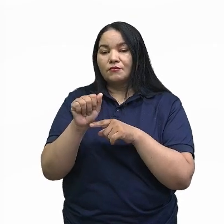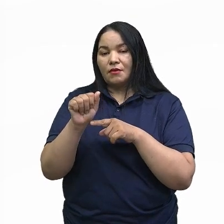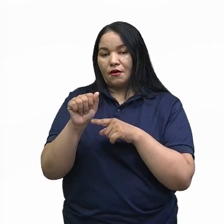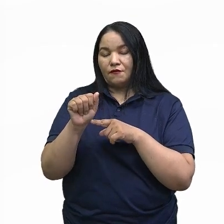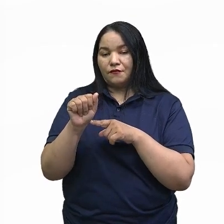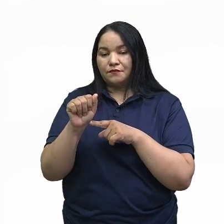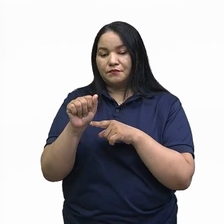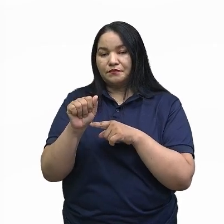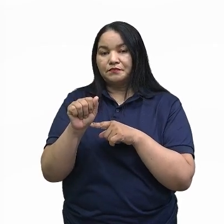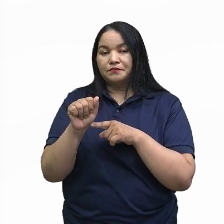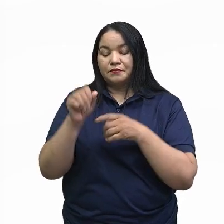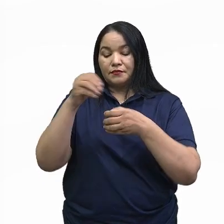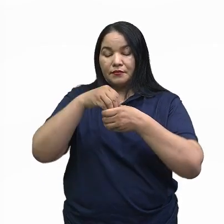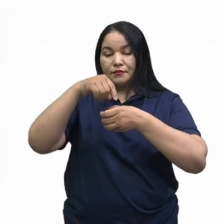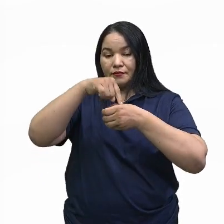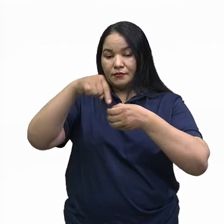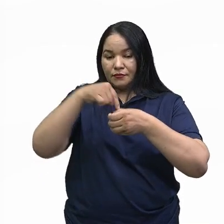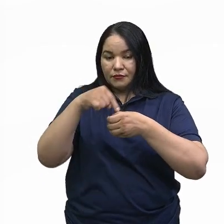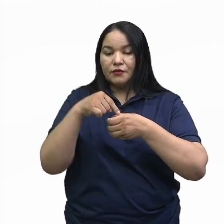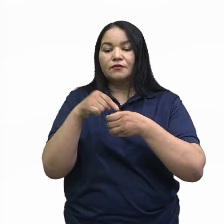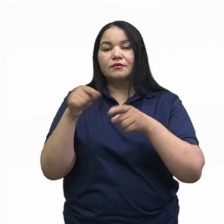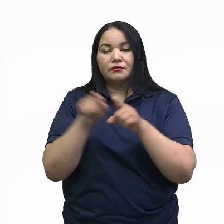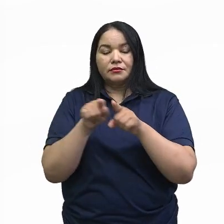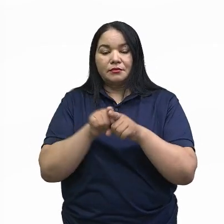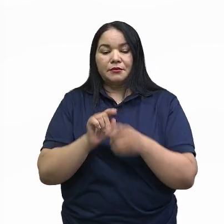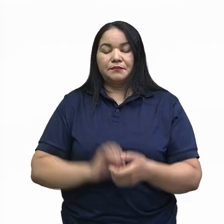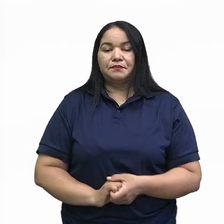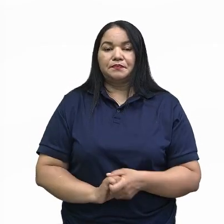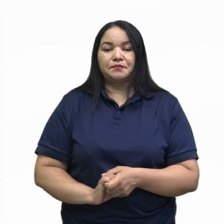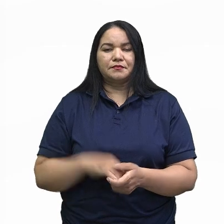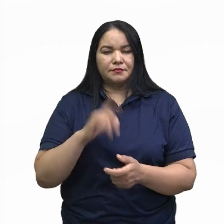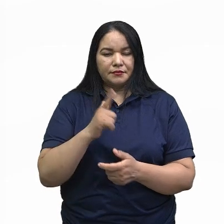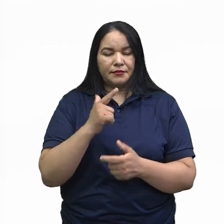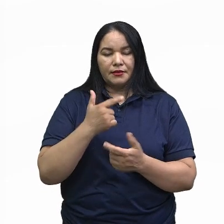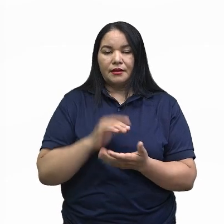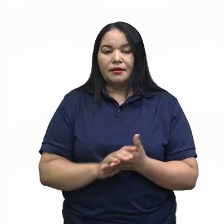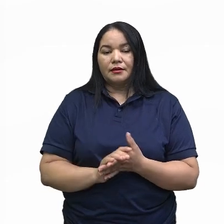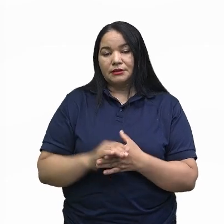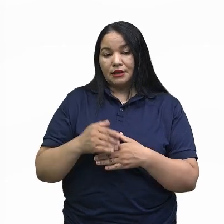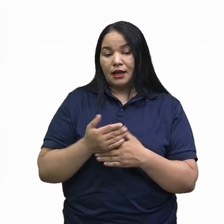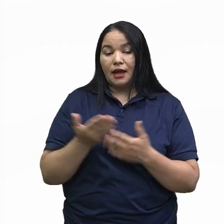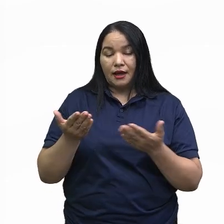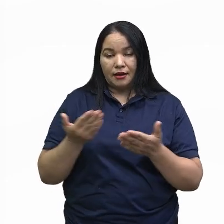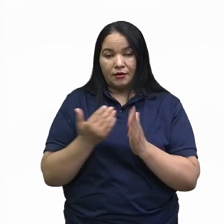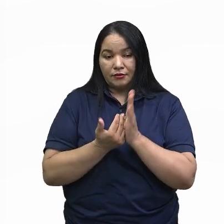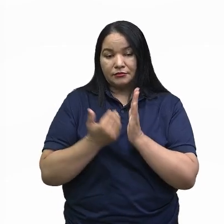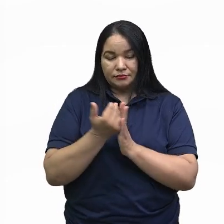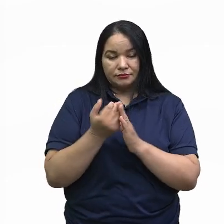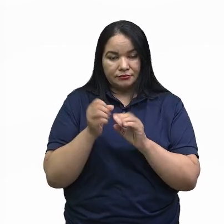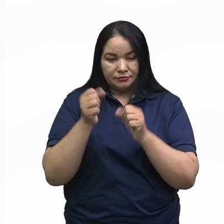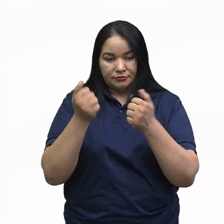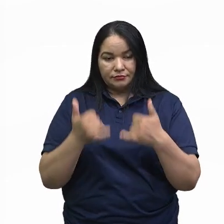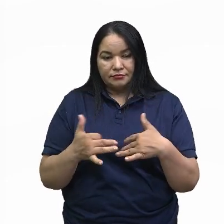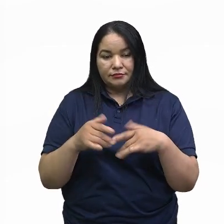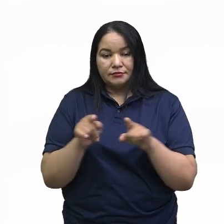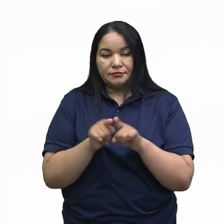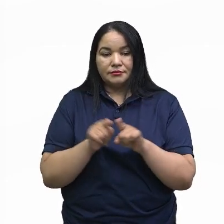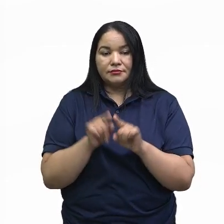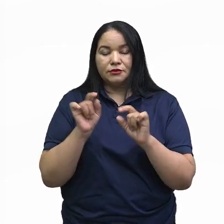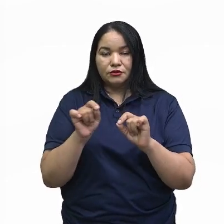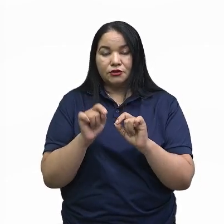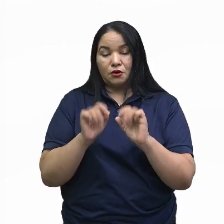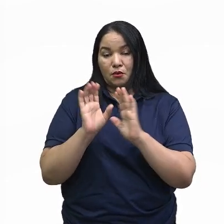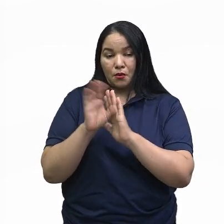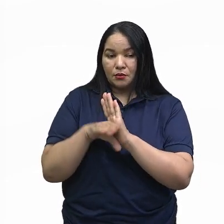mesmo núcleo do hélio, tá? Bom, vamos continuar reforçando aí as ideias e aí eu trago para vocês os conceitos que também são